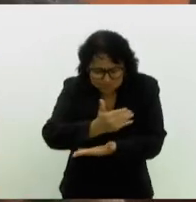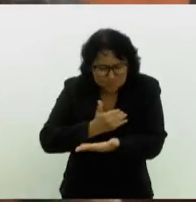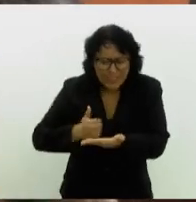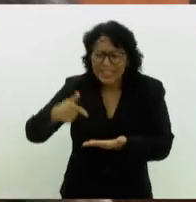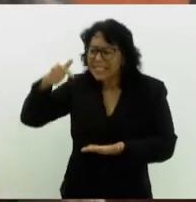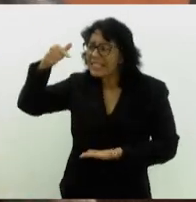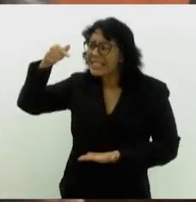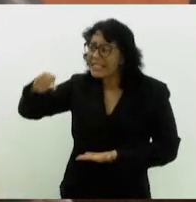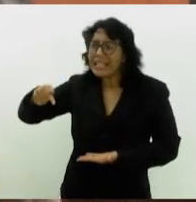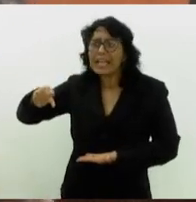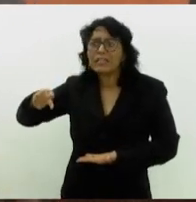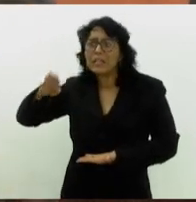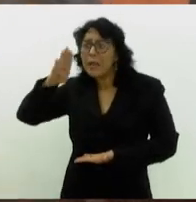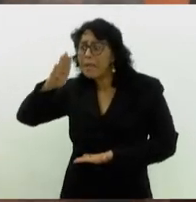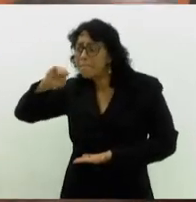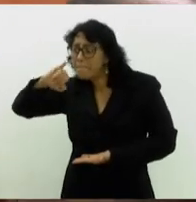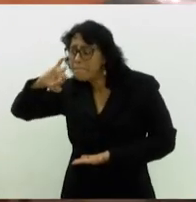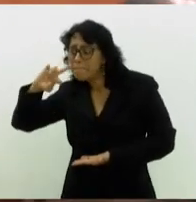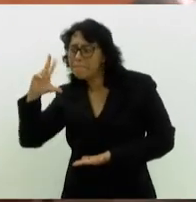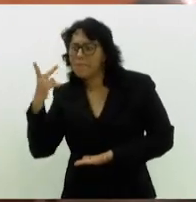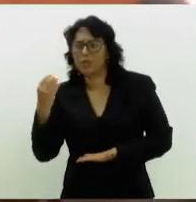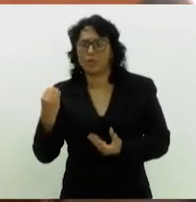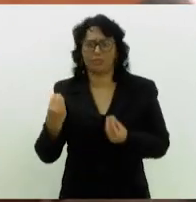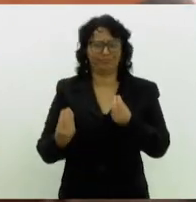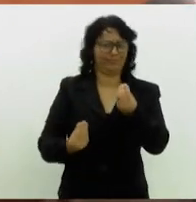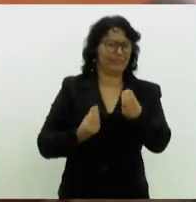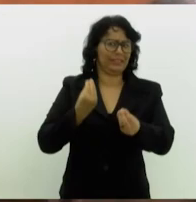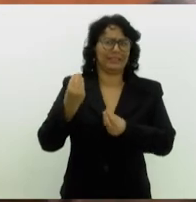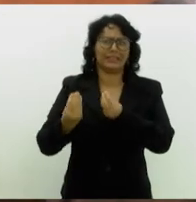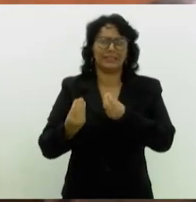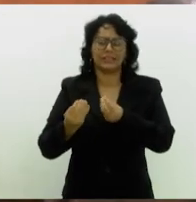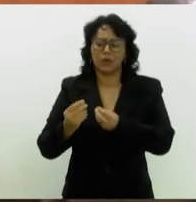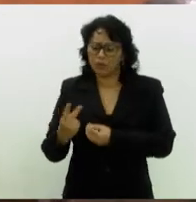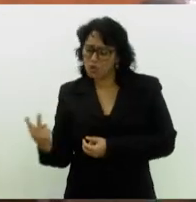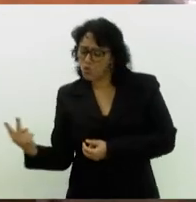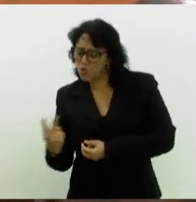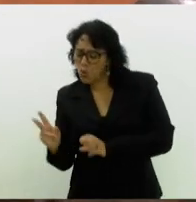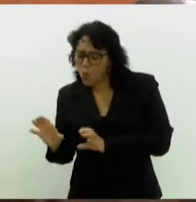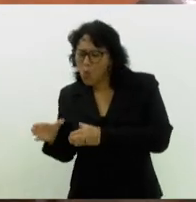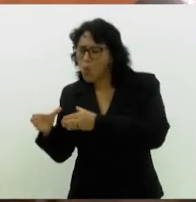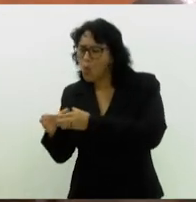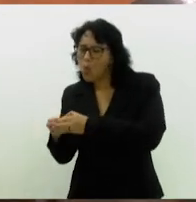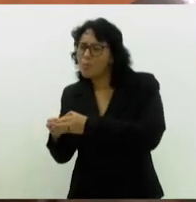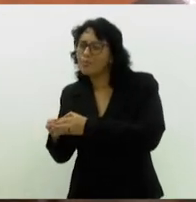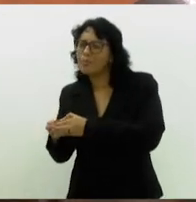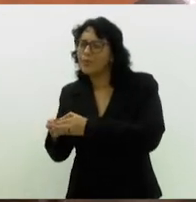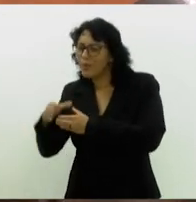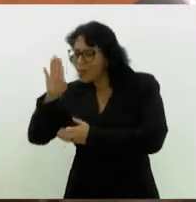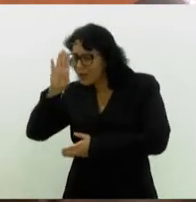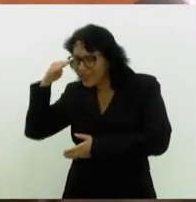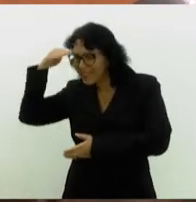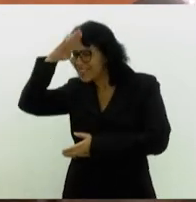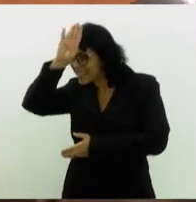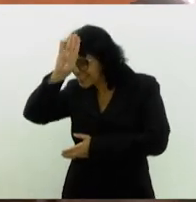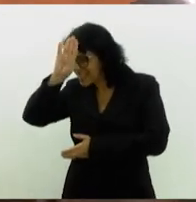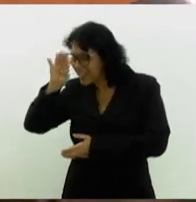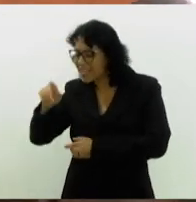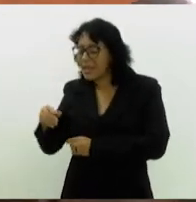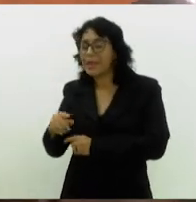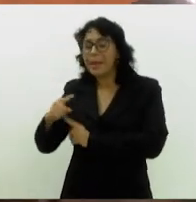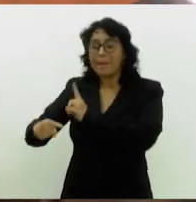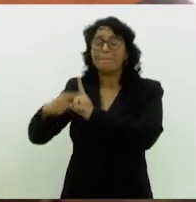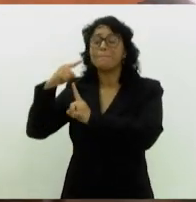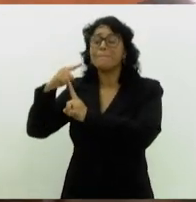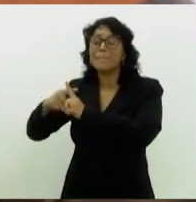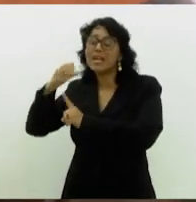no estado do Rio de Janeiro tem dois Jair bolsonaro e Cláudio Castro e aí o governador quer usar uma decisão dele próprio e do